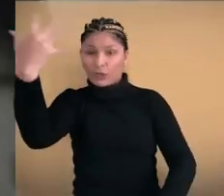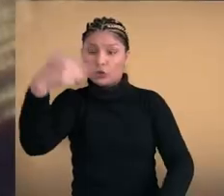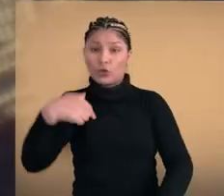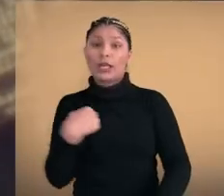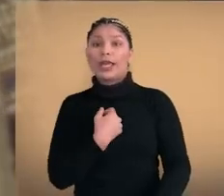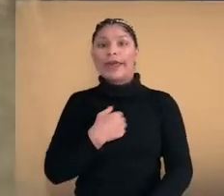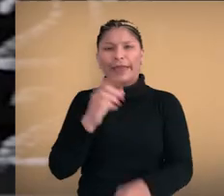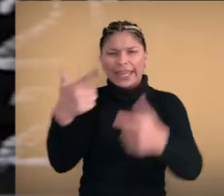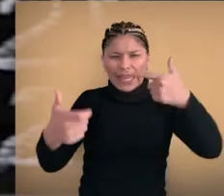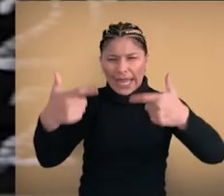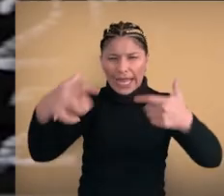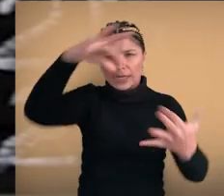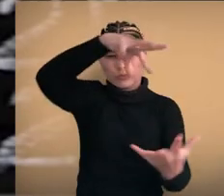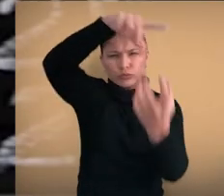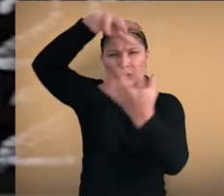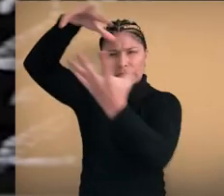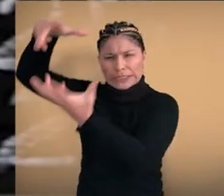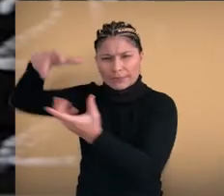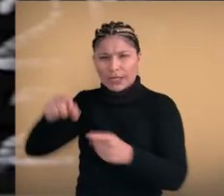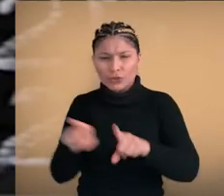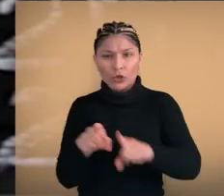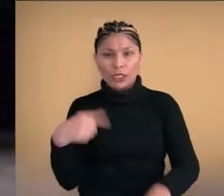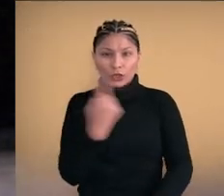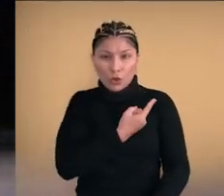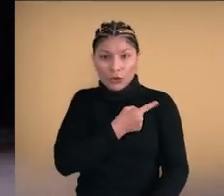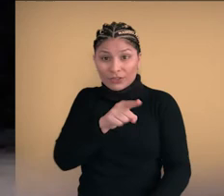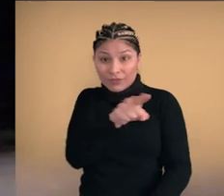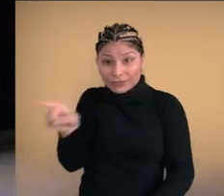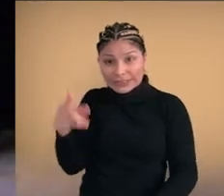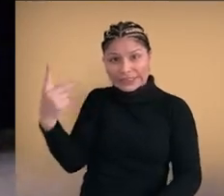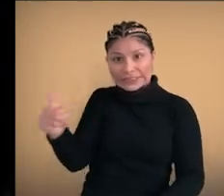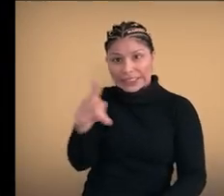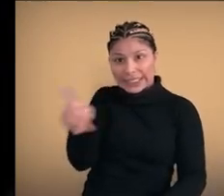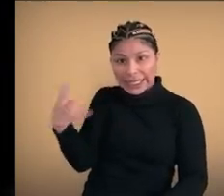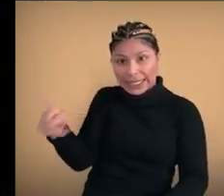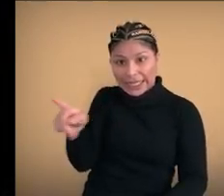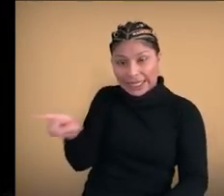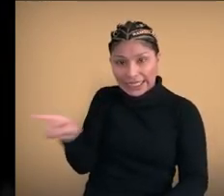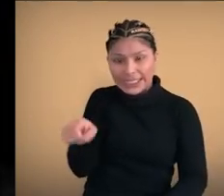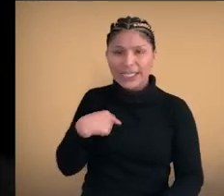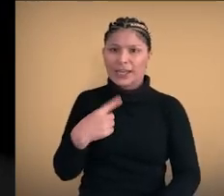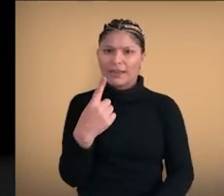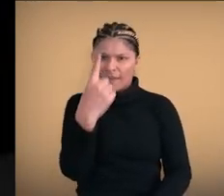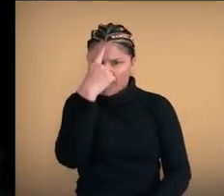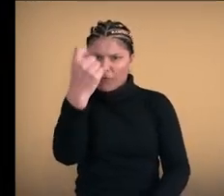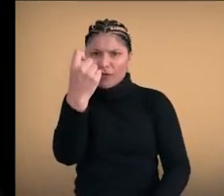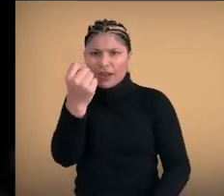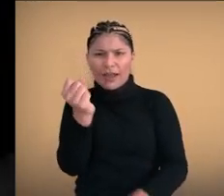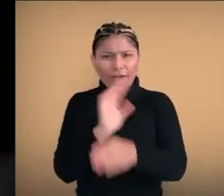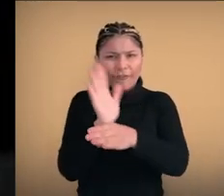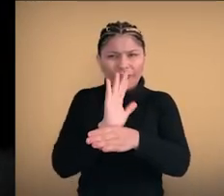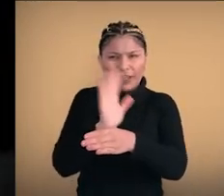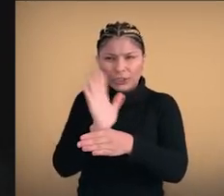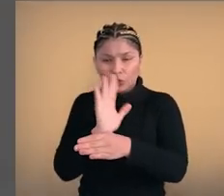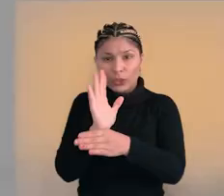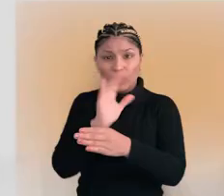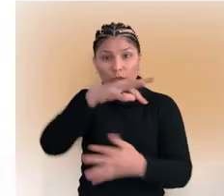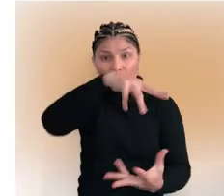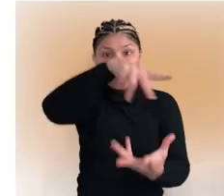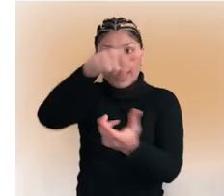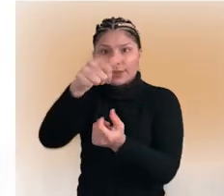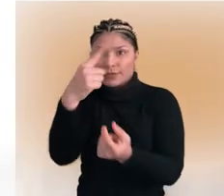Guerra no Espaço e Nós, Vós, Eles, sua última aventura pelo incrível universo da